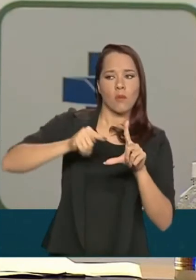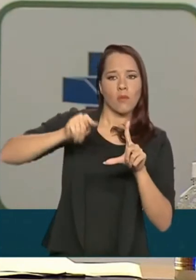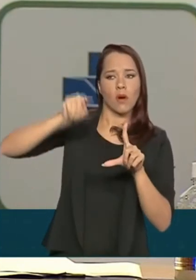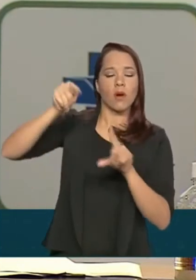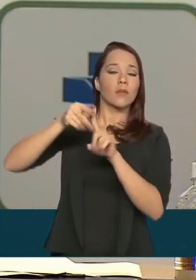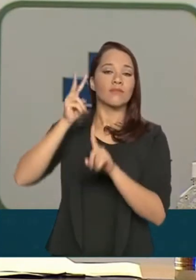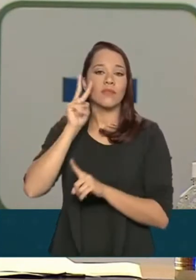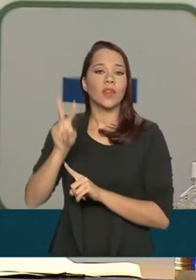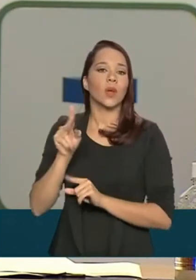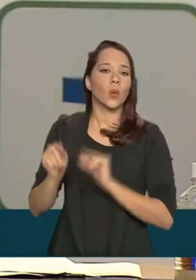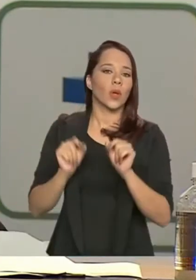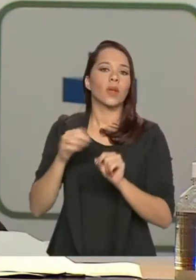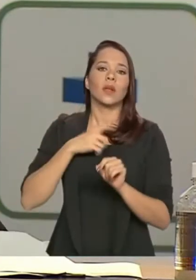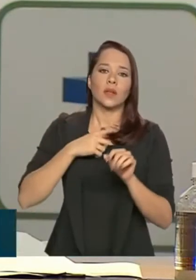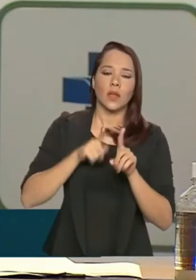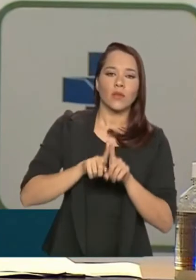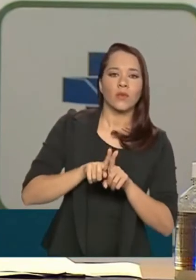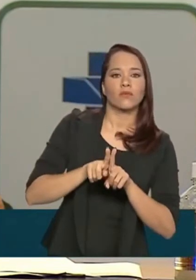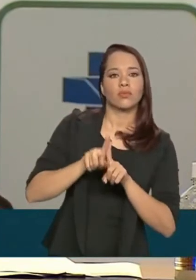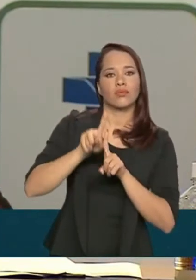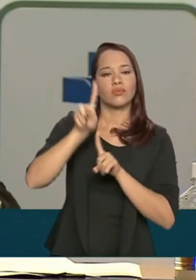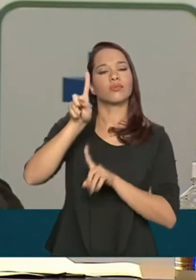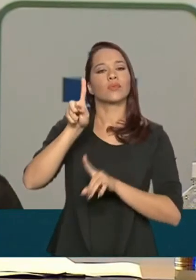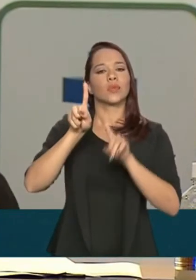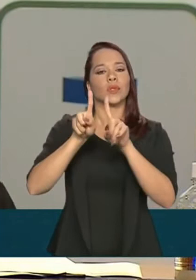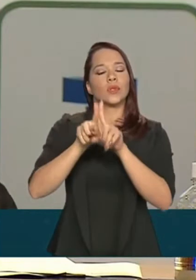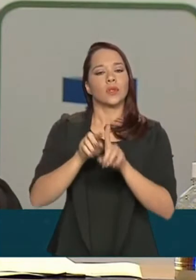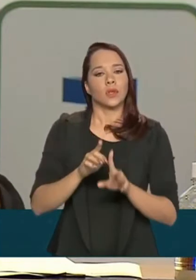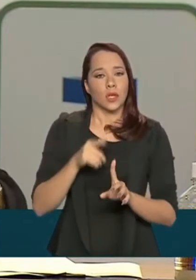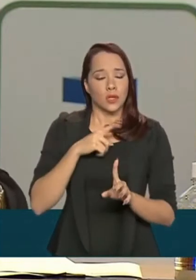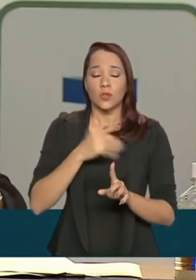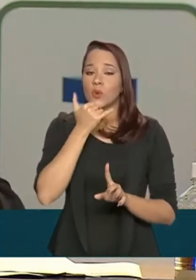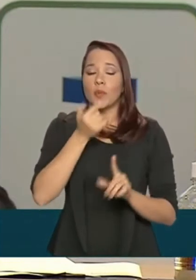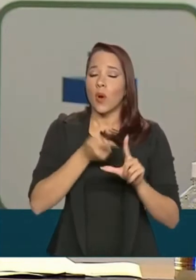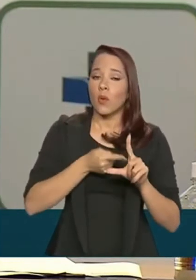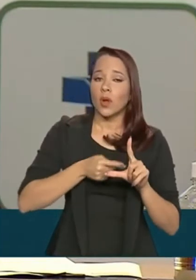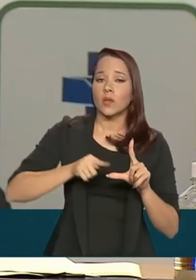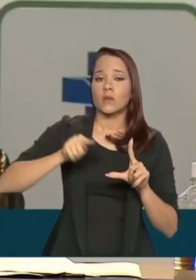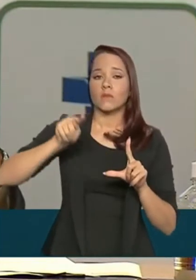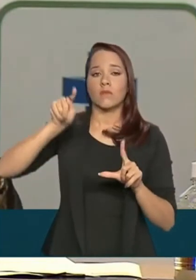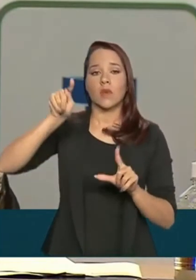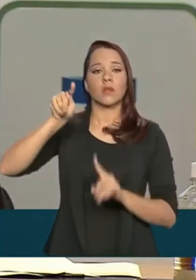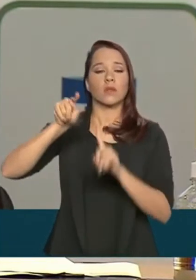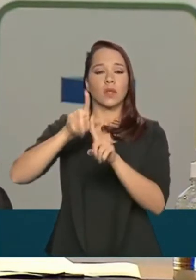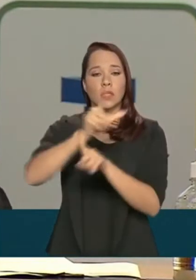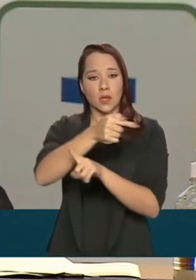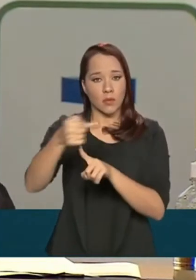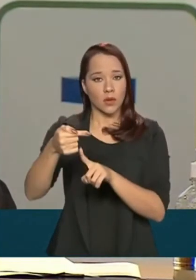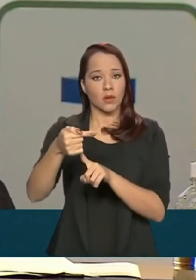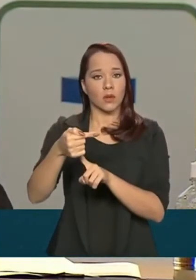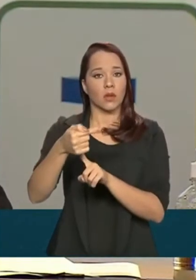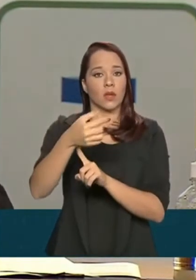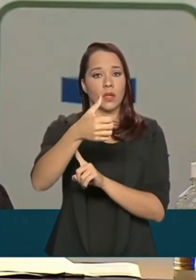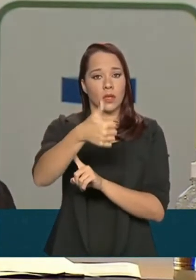vemos claramente o aumento, o pico que houve, né, o crescimento que houve a partir da semana